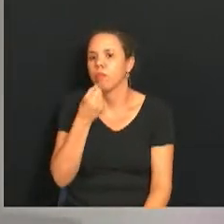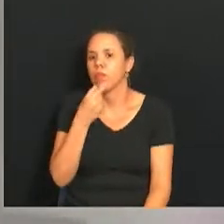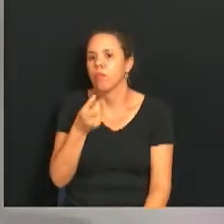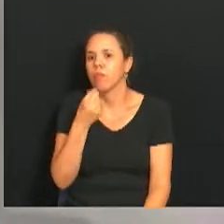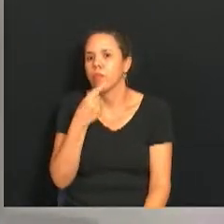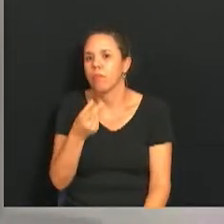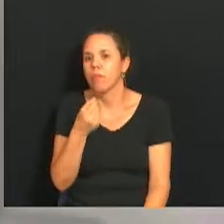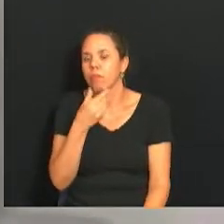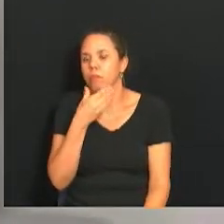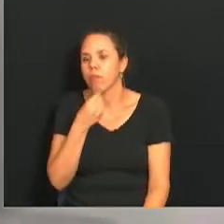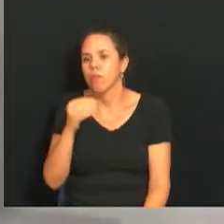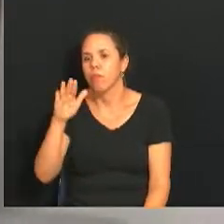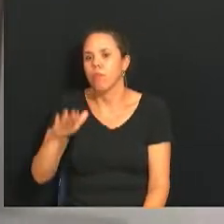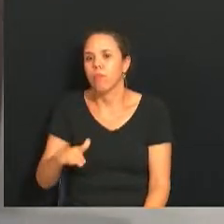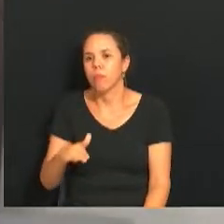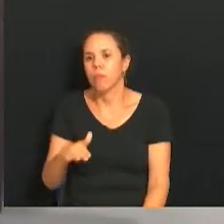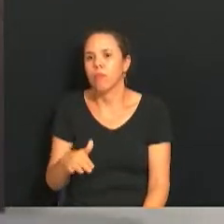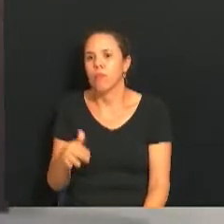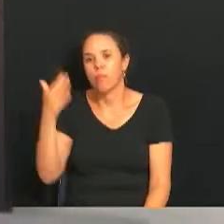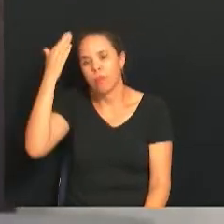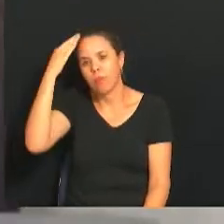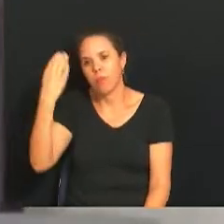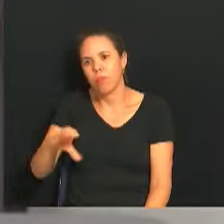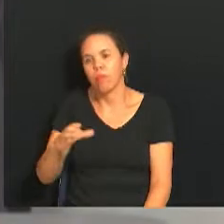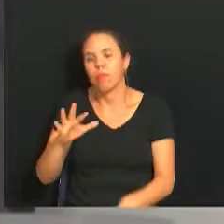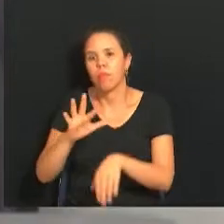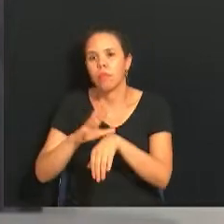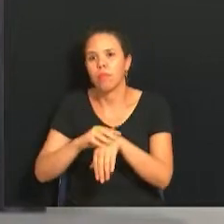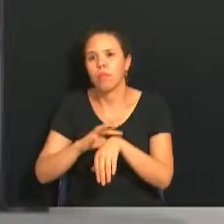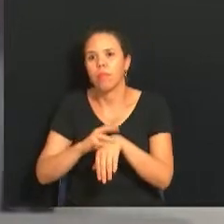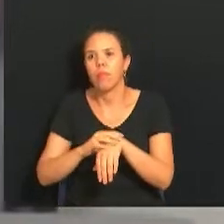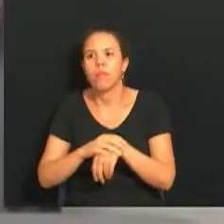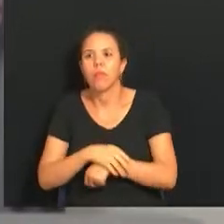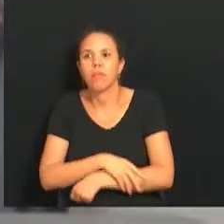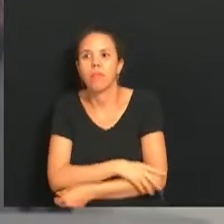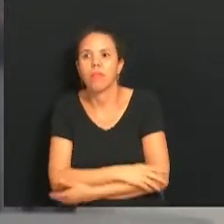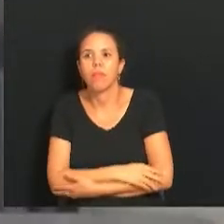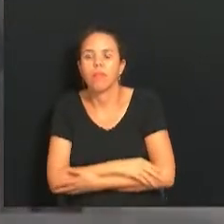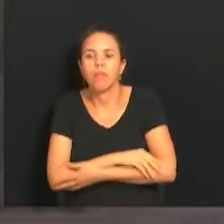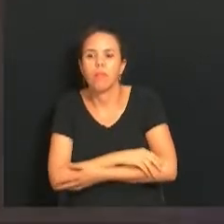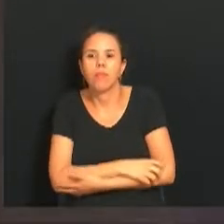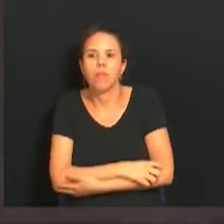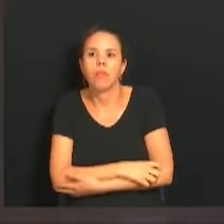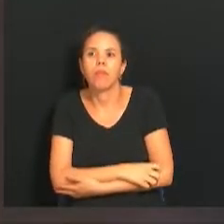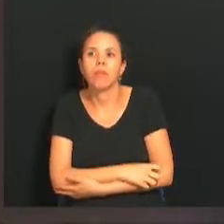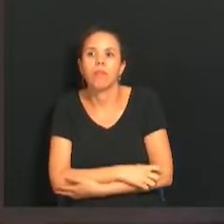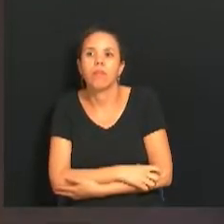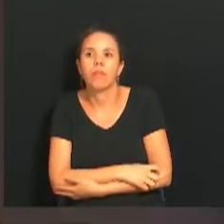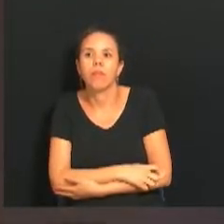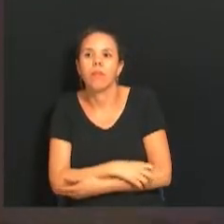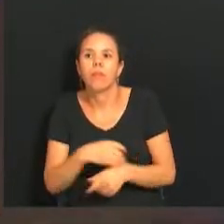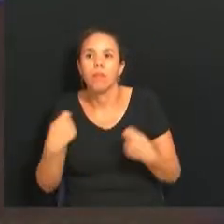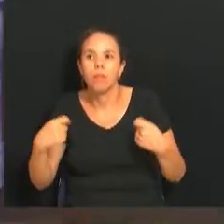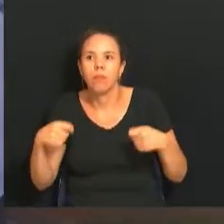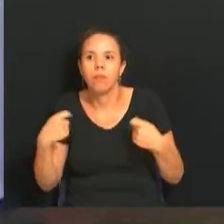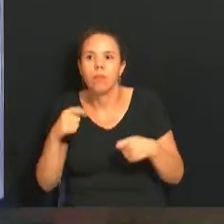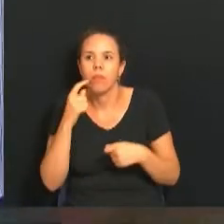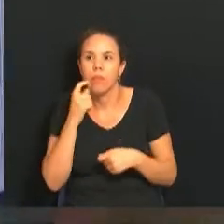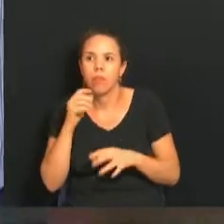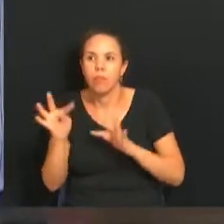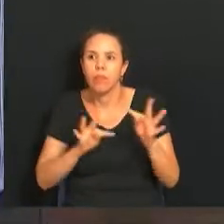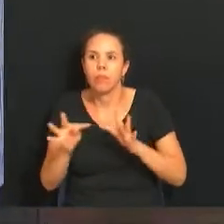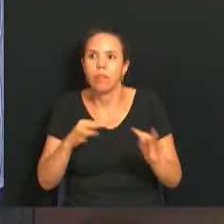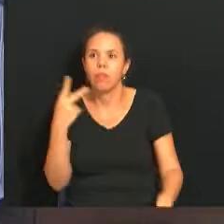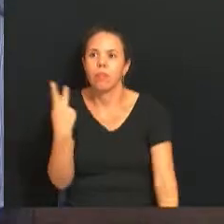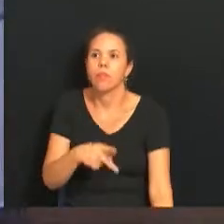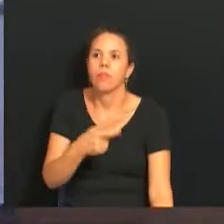é um menino de Curitiba, tem uma doença raríssima, não é? E precisa, não é, para o tratamento dele de um